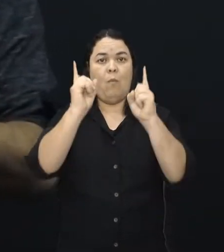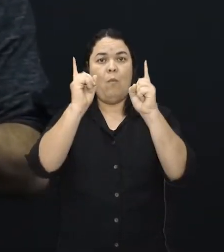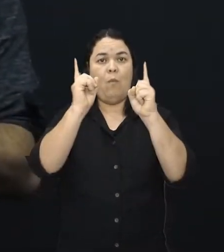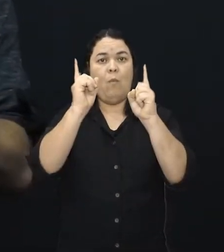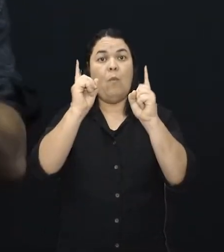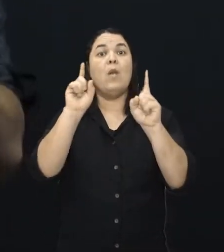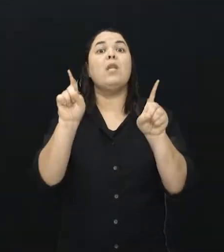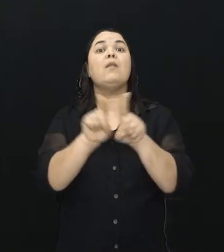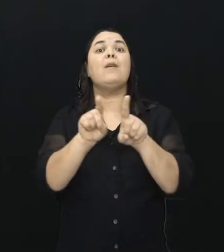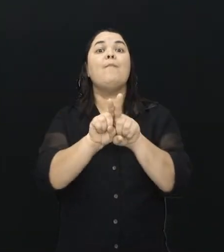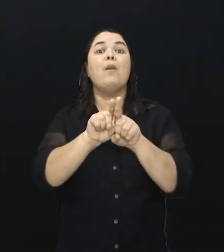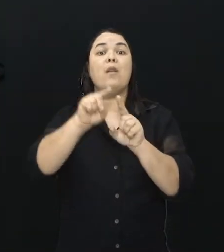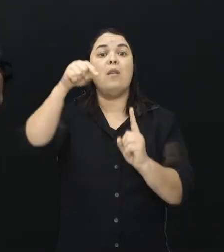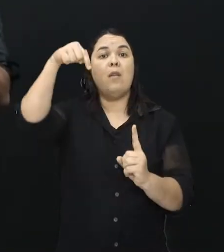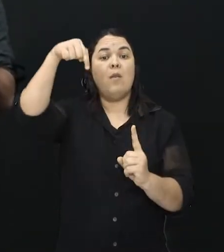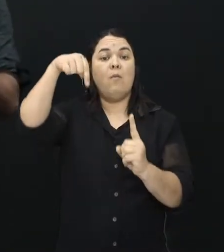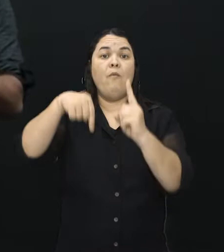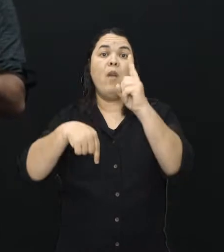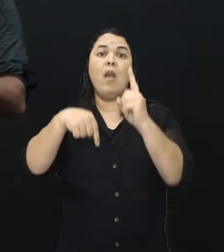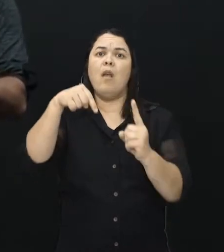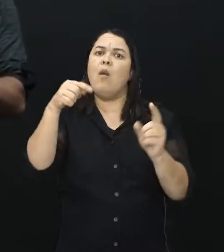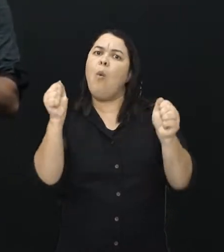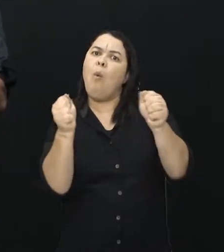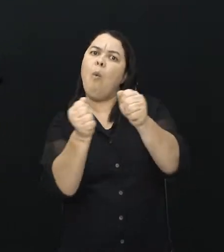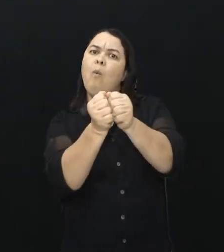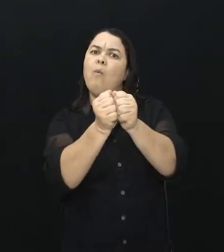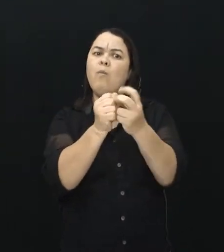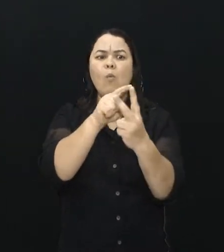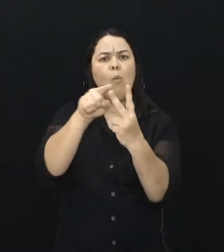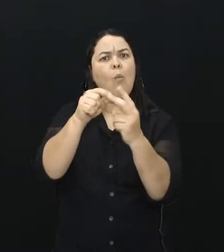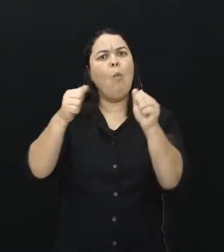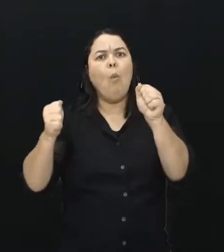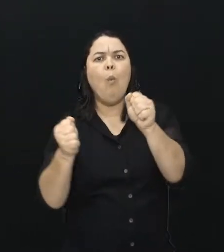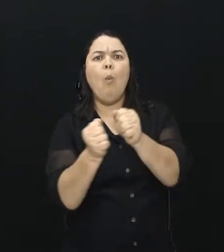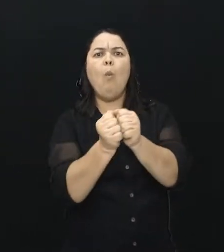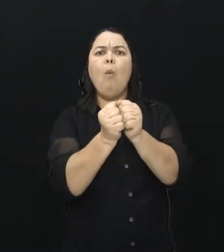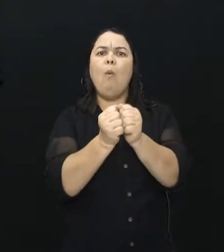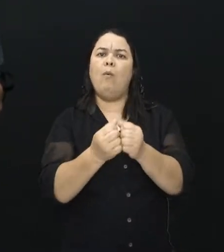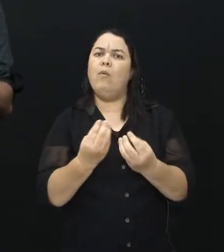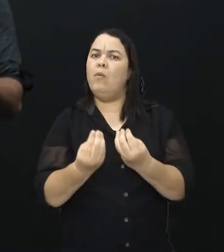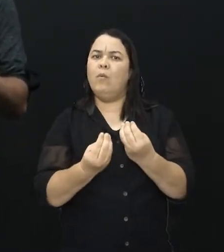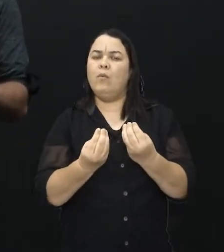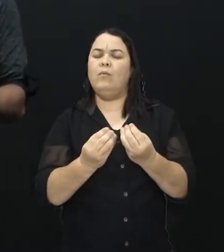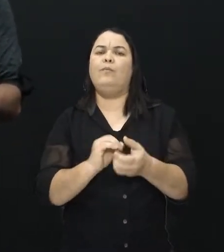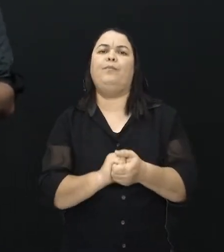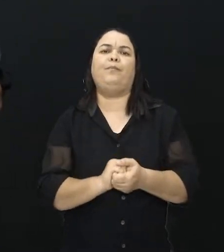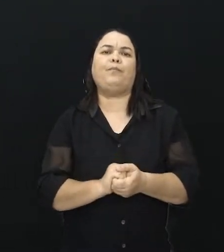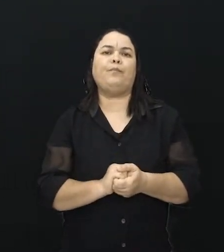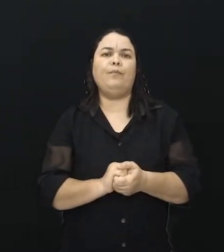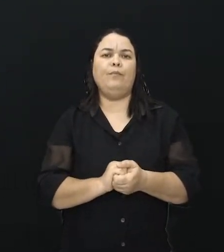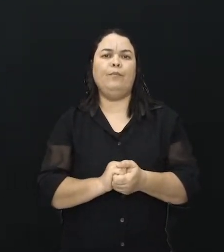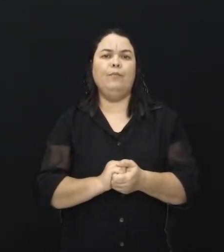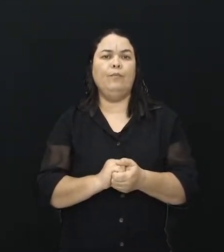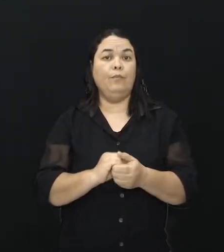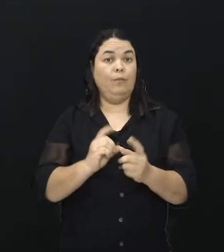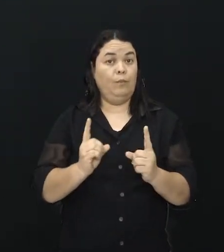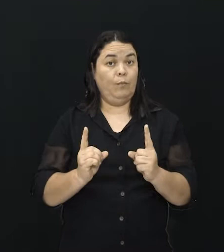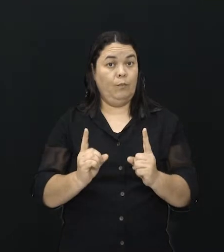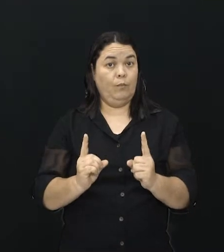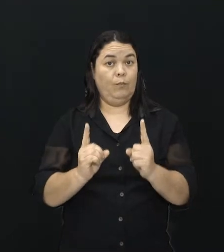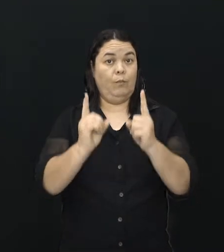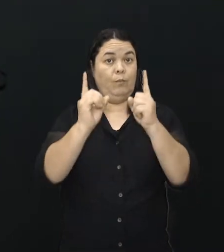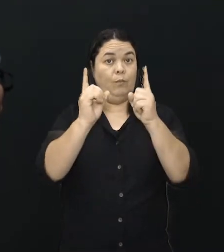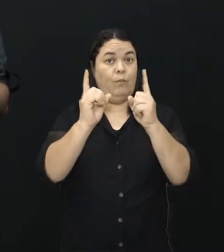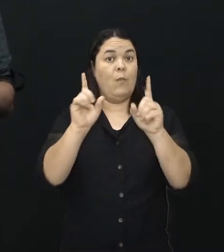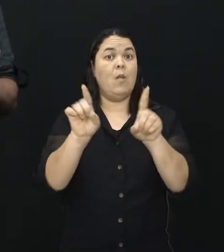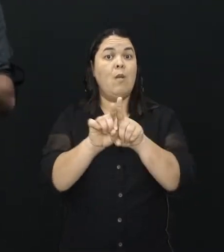ao mesmo tempo. Então, pessoal, nós não temos como ter duas grandezas, tá? Que sejam diretas e inversas ao mesmo